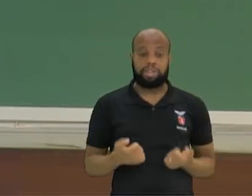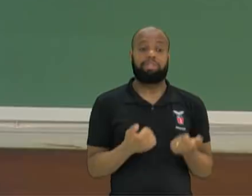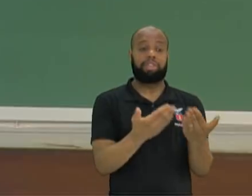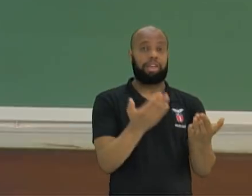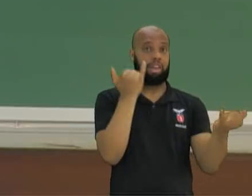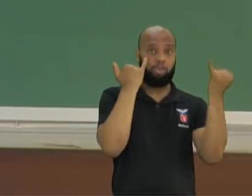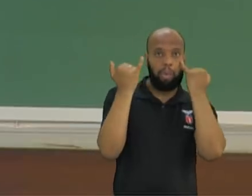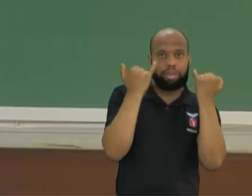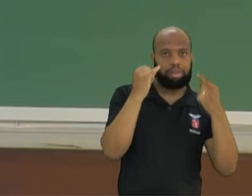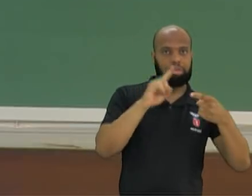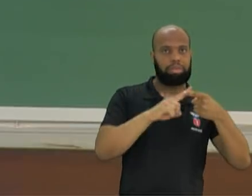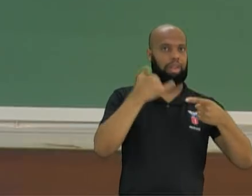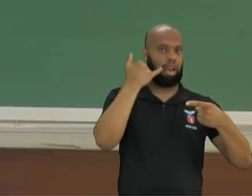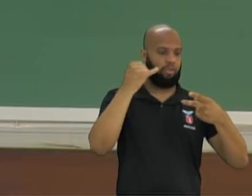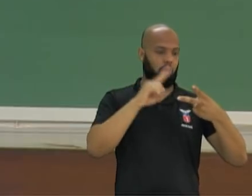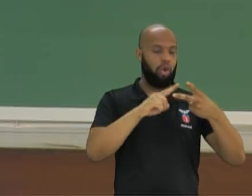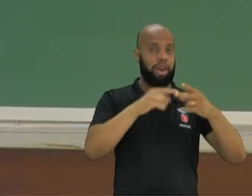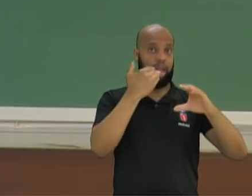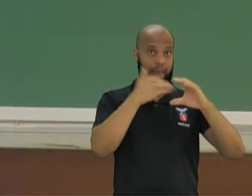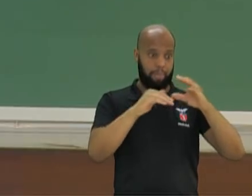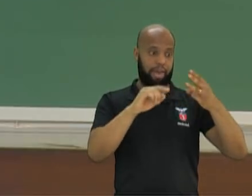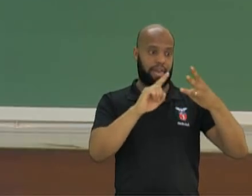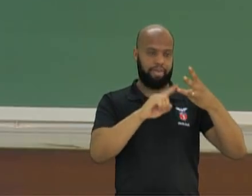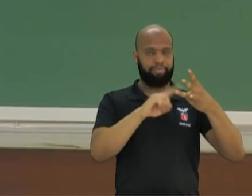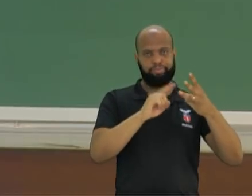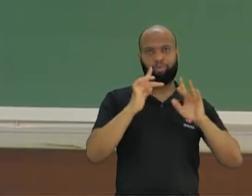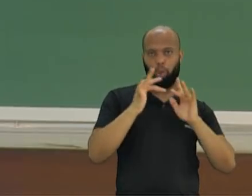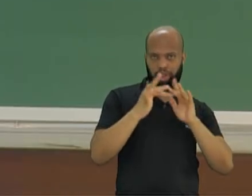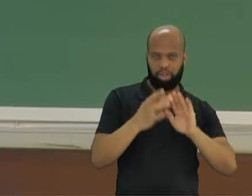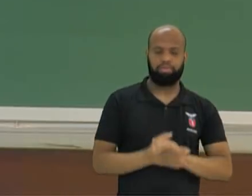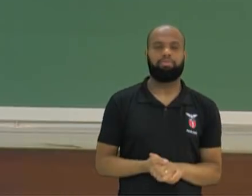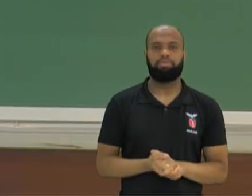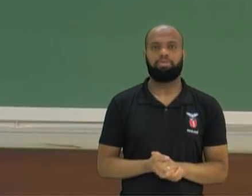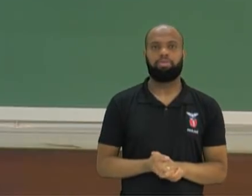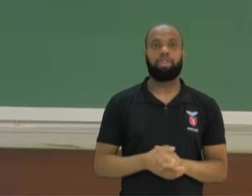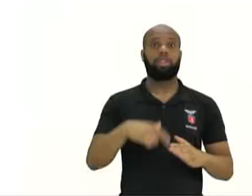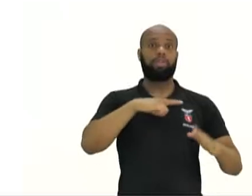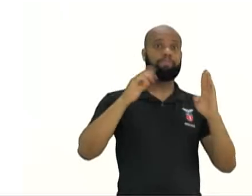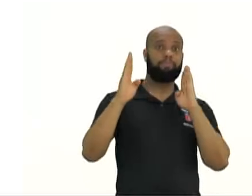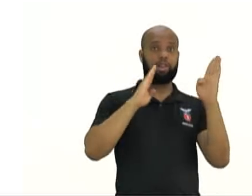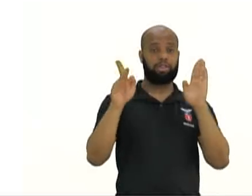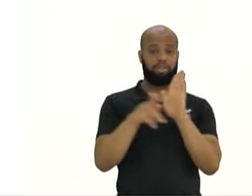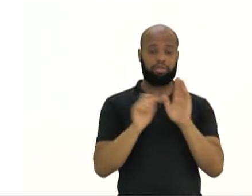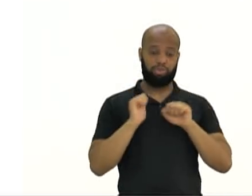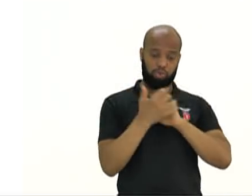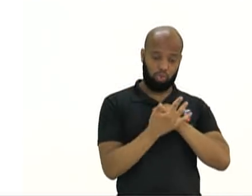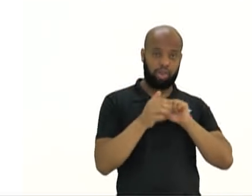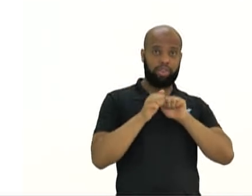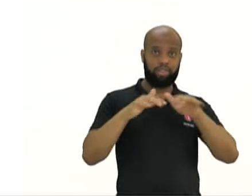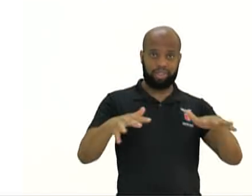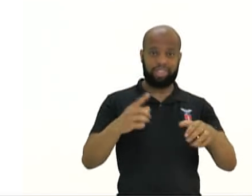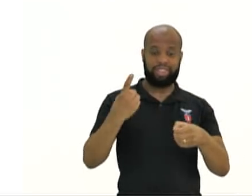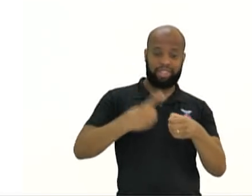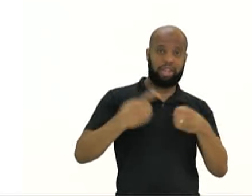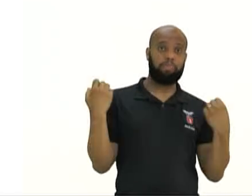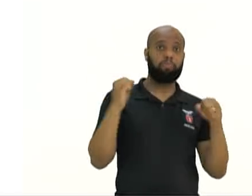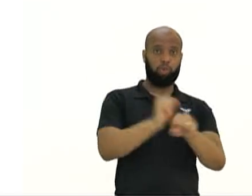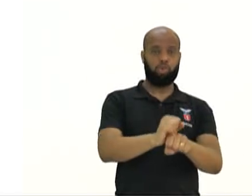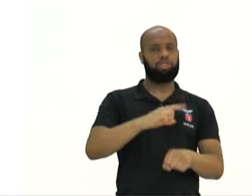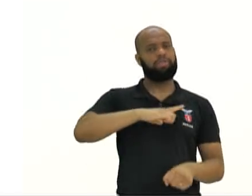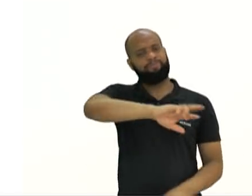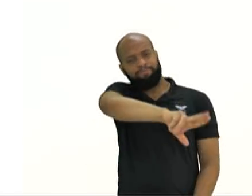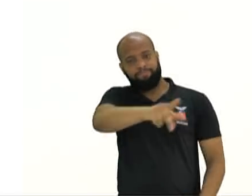esses dados aí, né, por conta da contaminação. Durante a quarentena, a cidade realmente parou. Tinham várias obras que foram paradas,